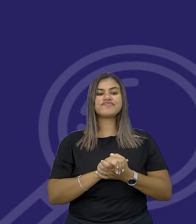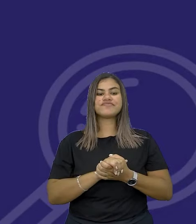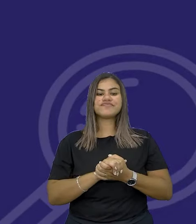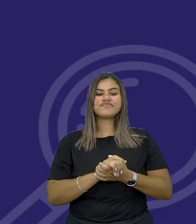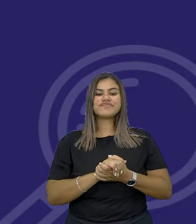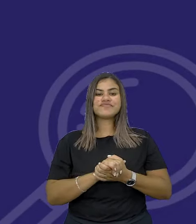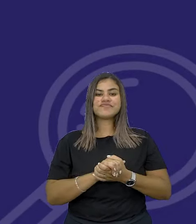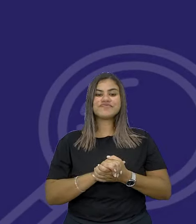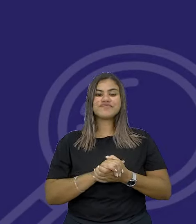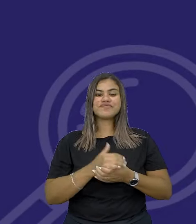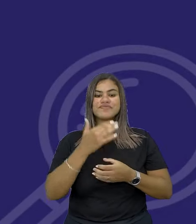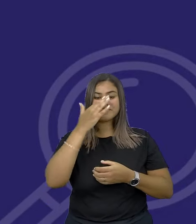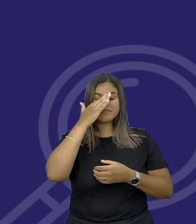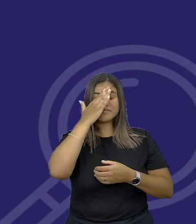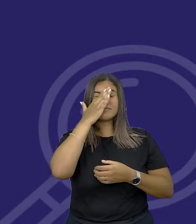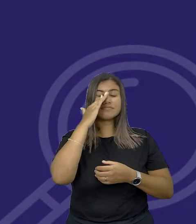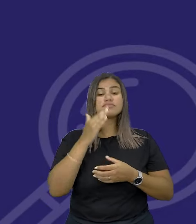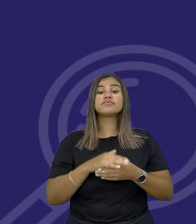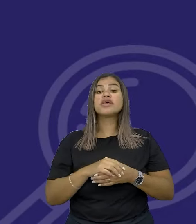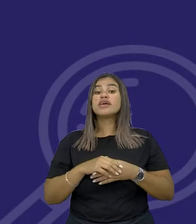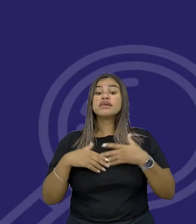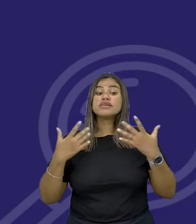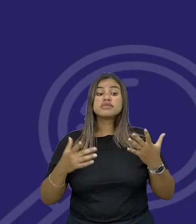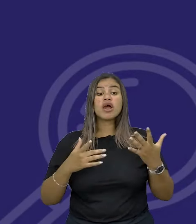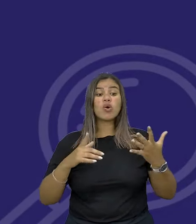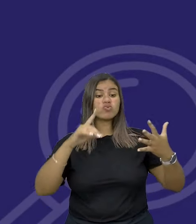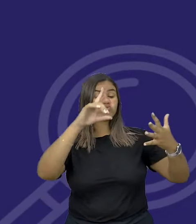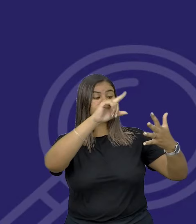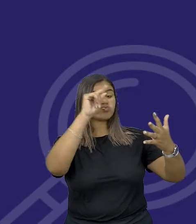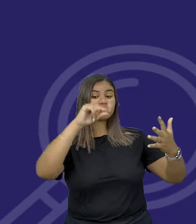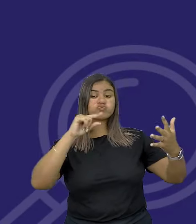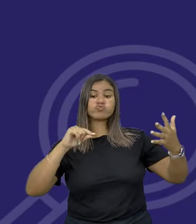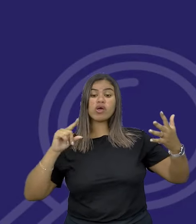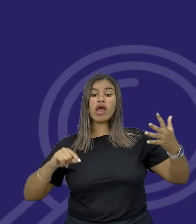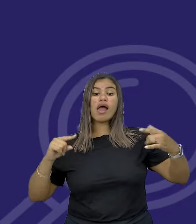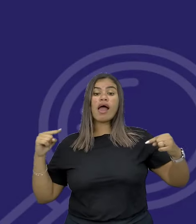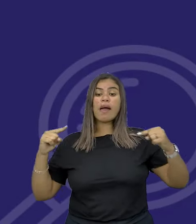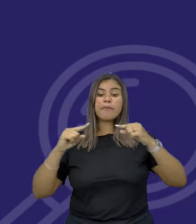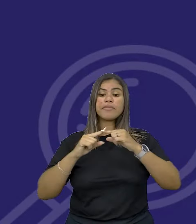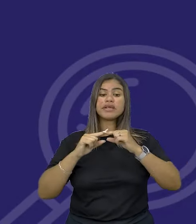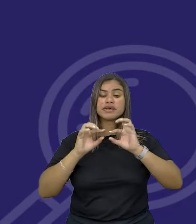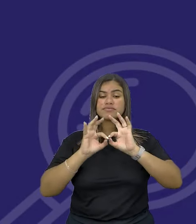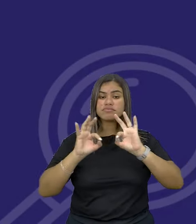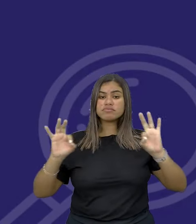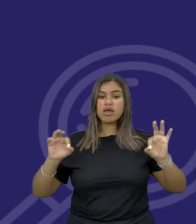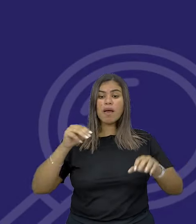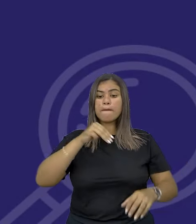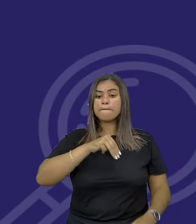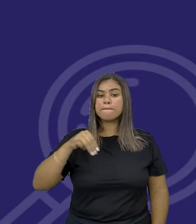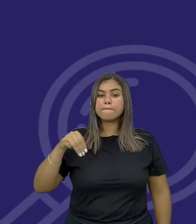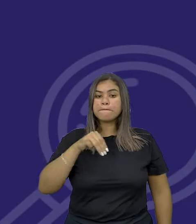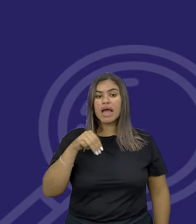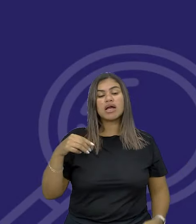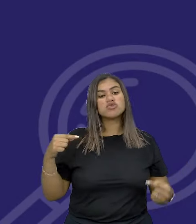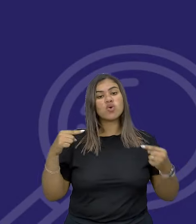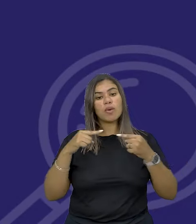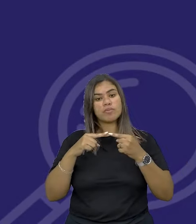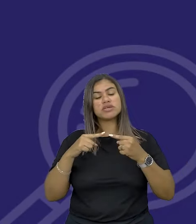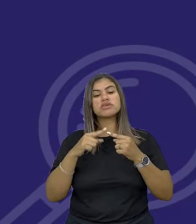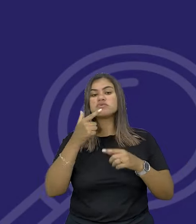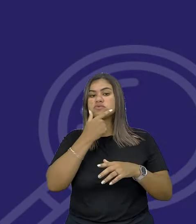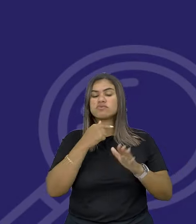dessa forma, né? Então, qual a alternativa que mostra a medida do diâmetro em metros encontrado pelo